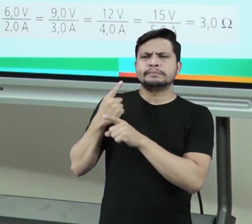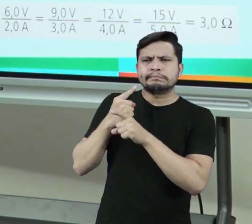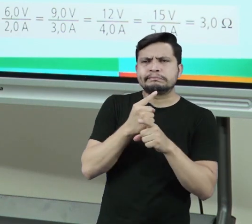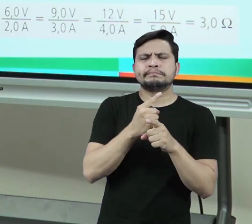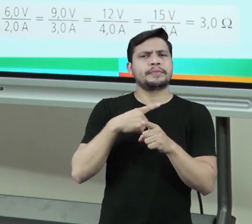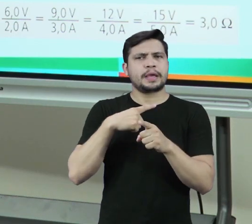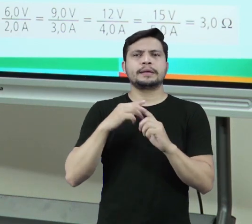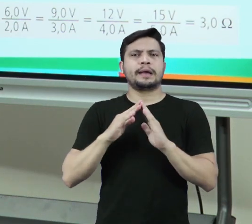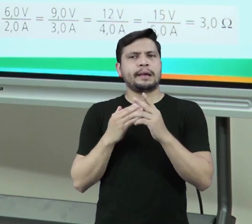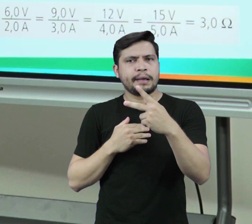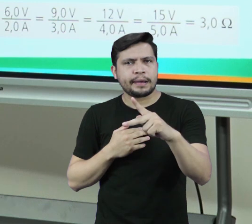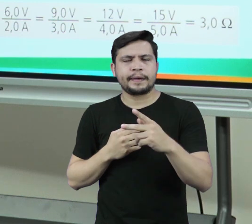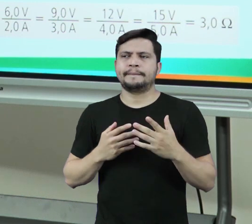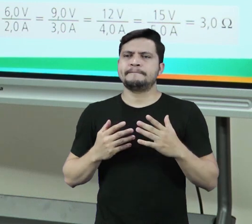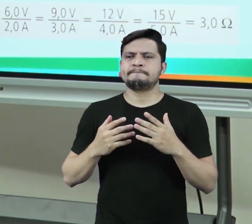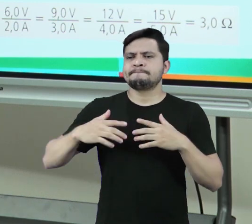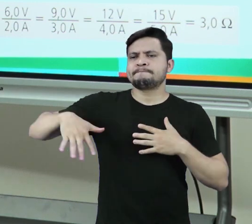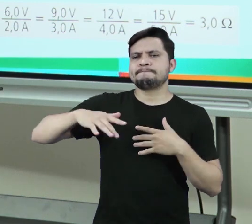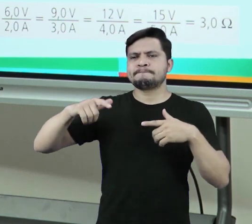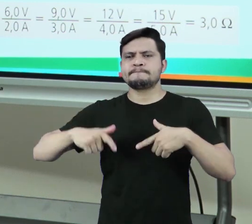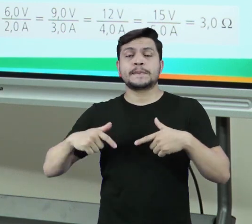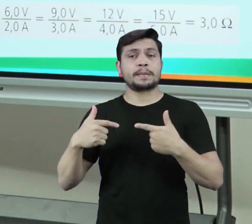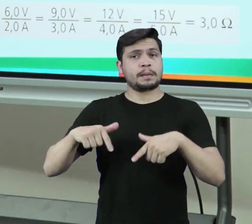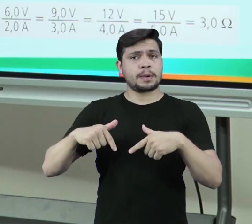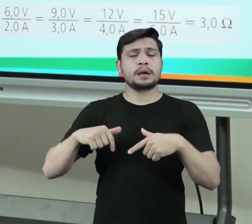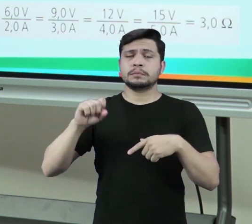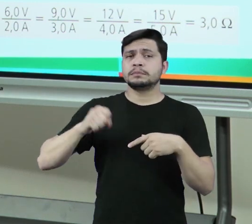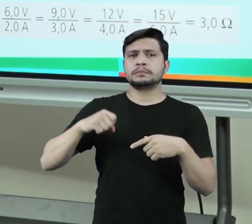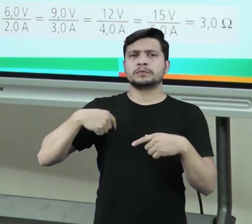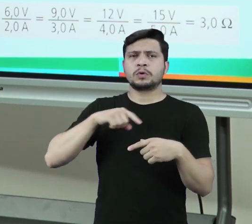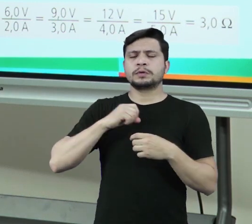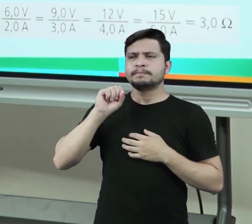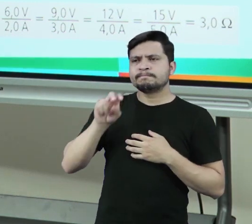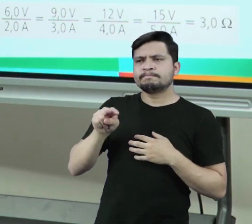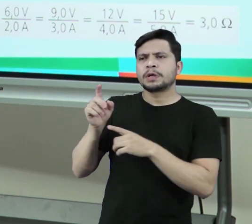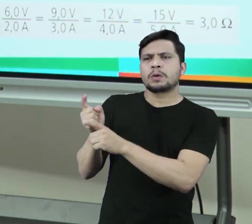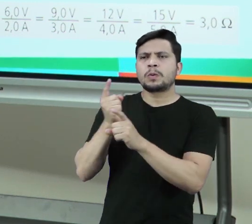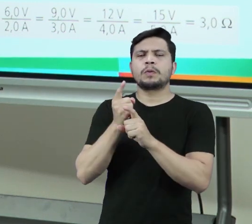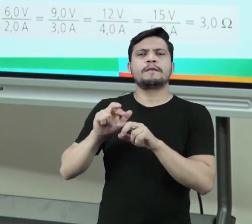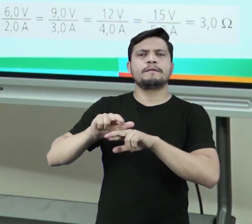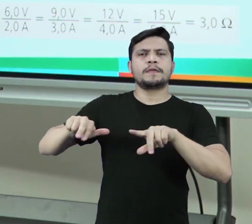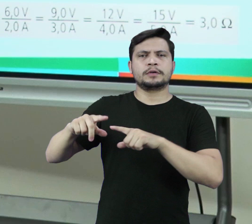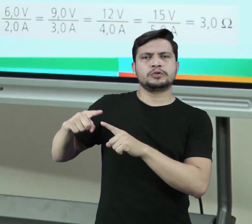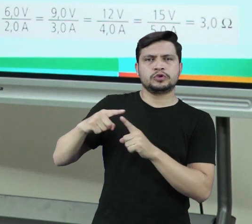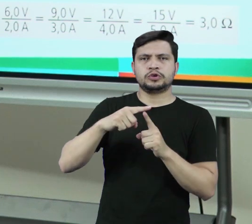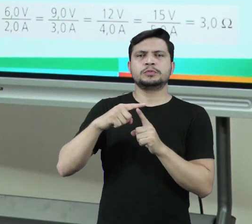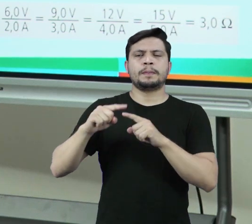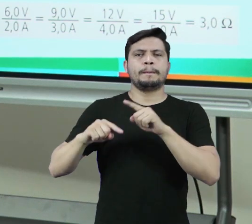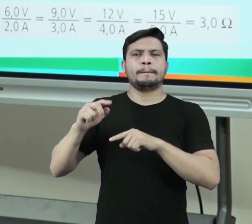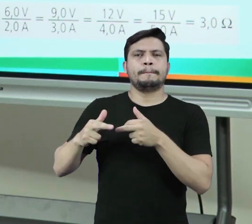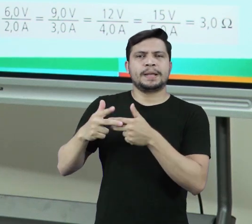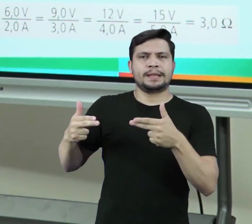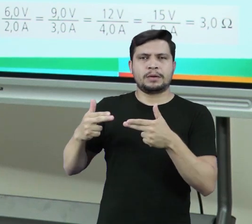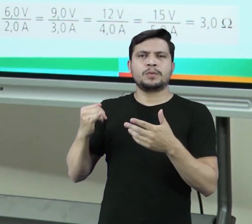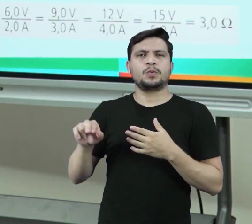ambiente de trabalho, em qualquer região, você vê diferentes materiais sendo utilizados, e especificamente os metais, os fios, que são de